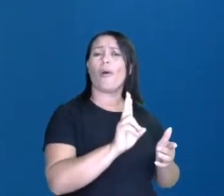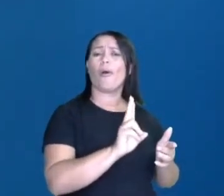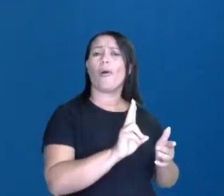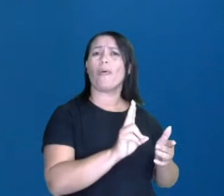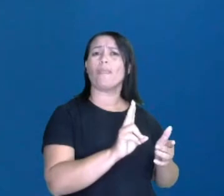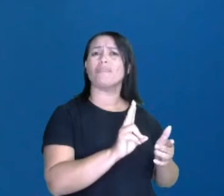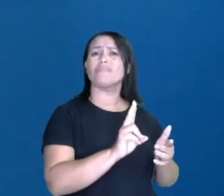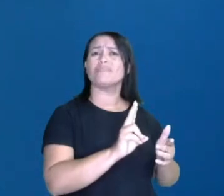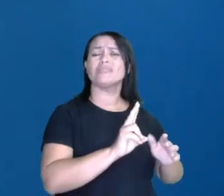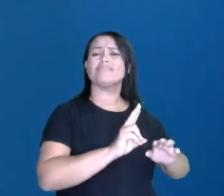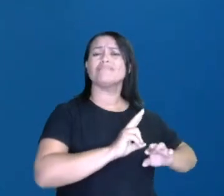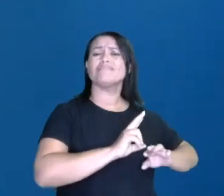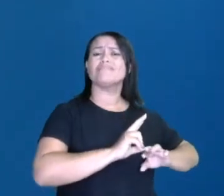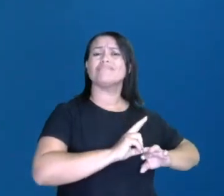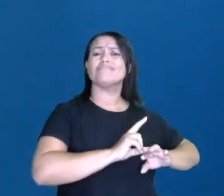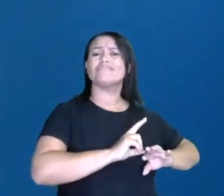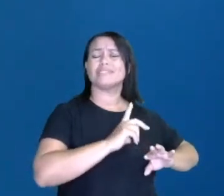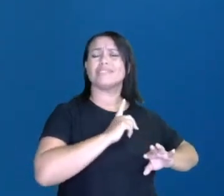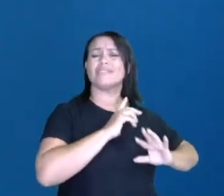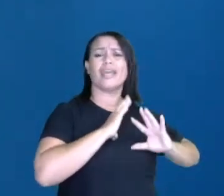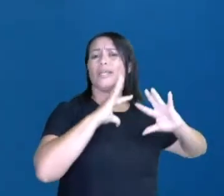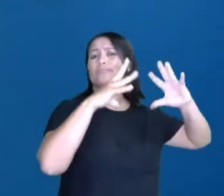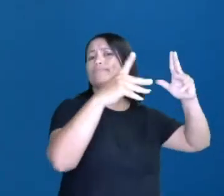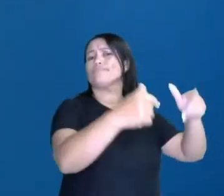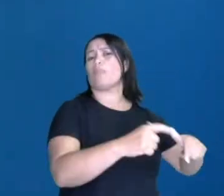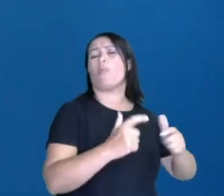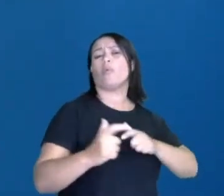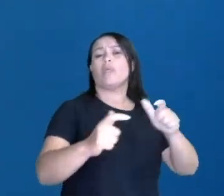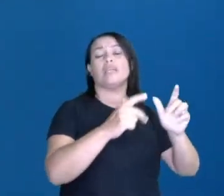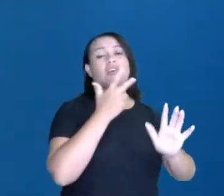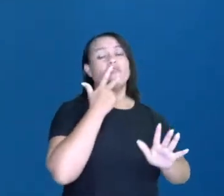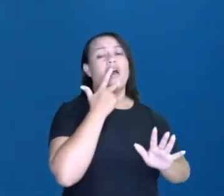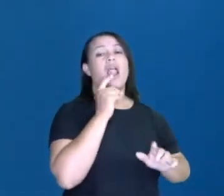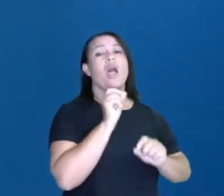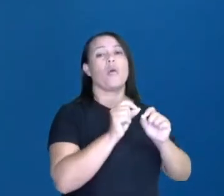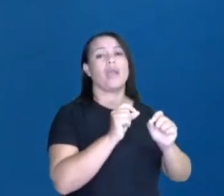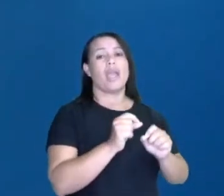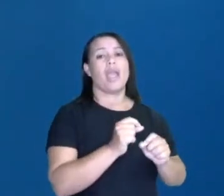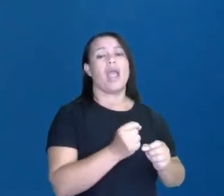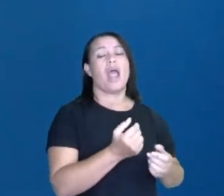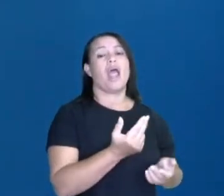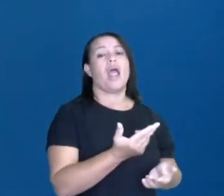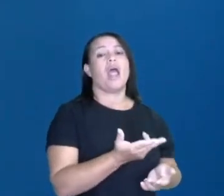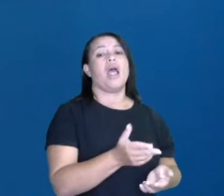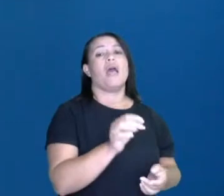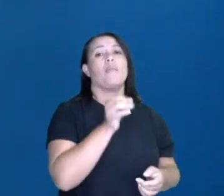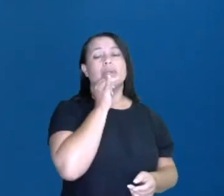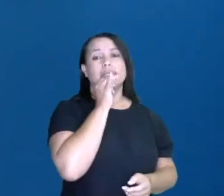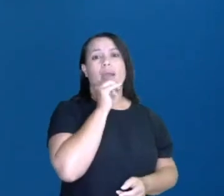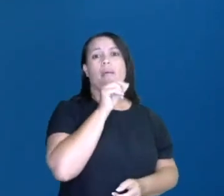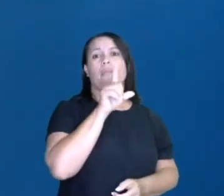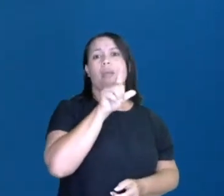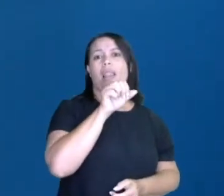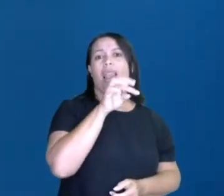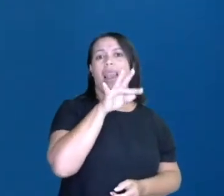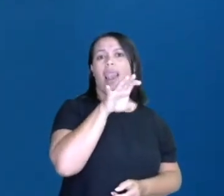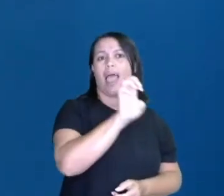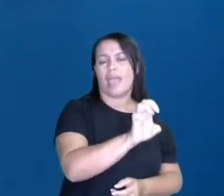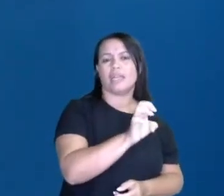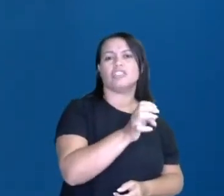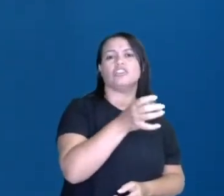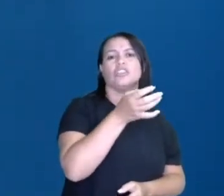É uma palavra generalizada. Ela, agora, se eu disser leite junto de uma